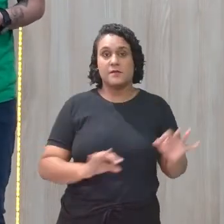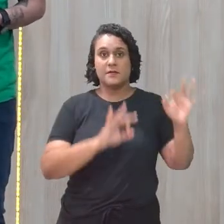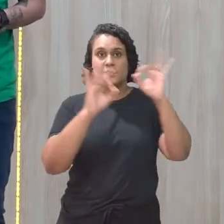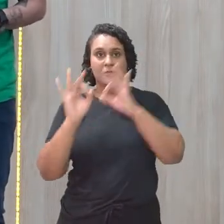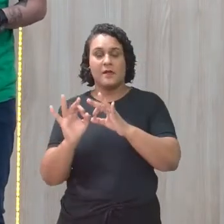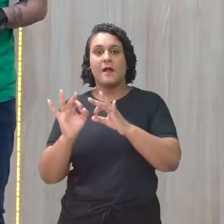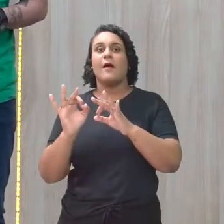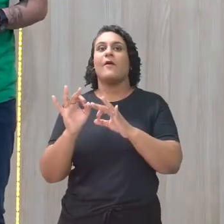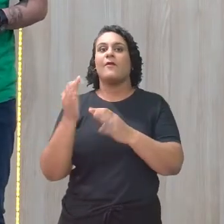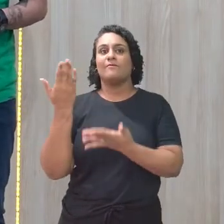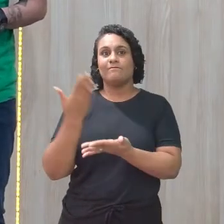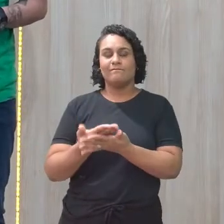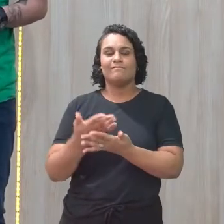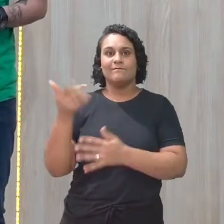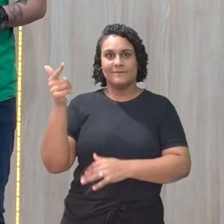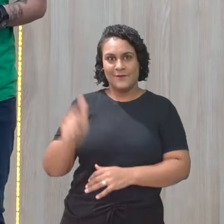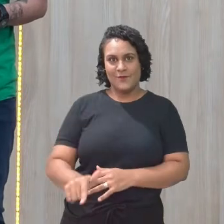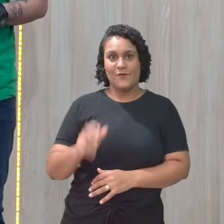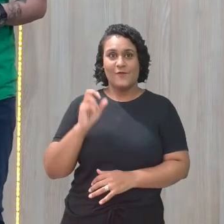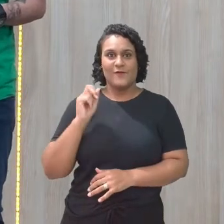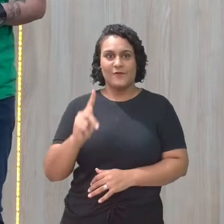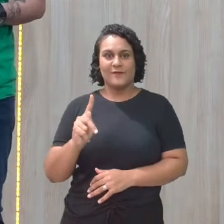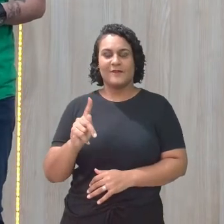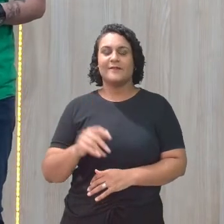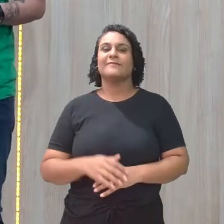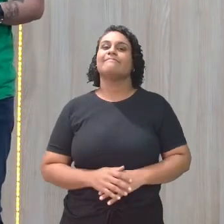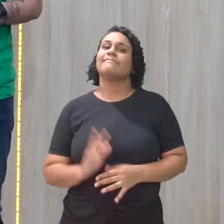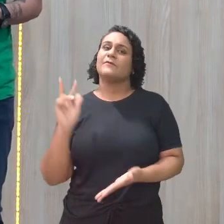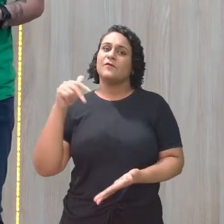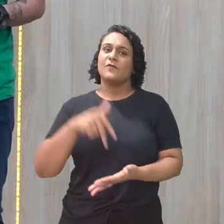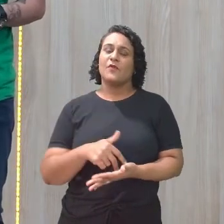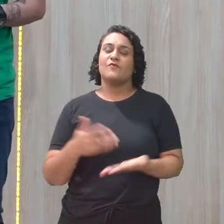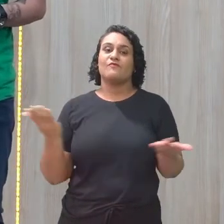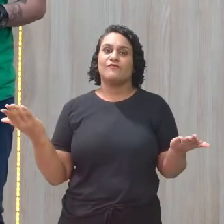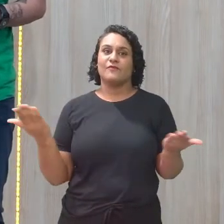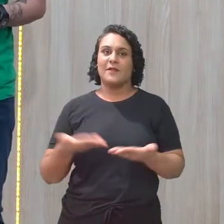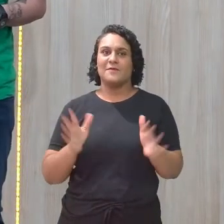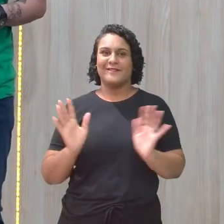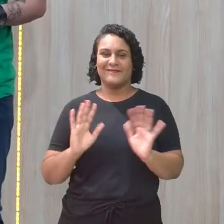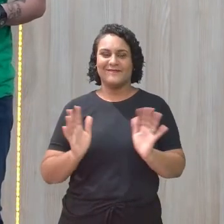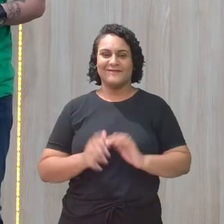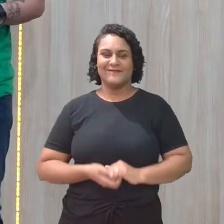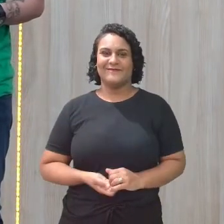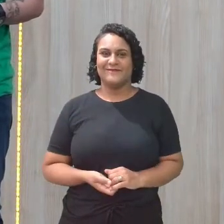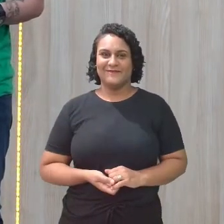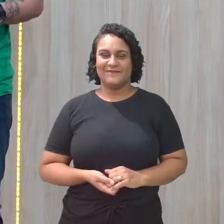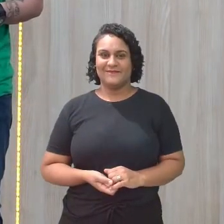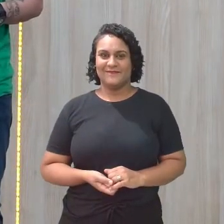nosso canal no YouTube, ok? Fico por aqui, tchau, tchau e até a próxima.